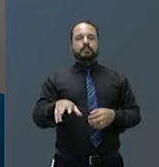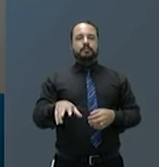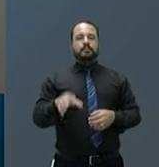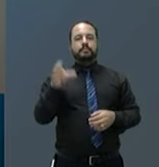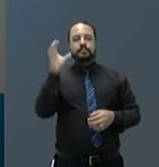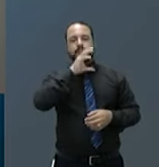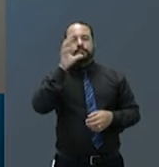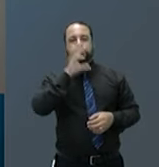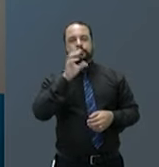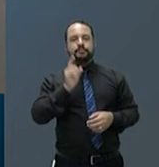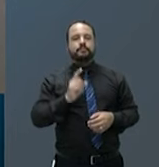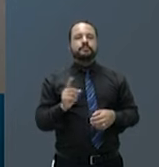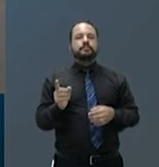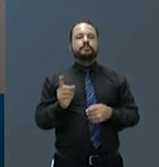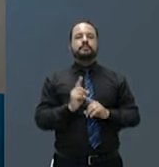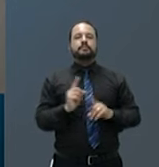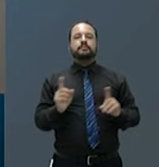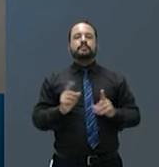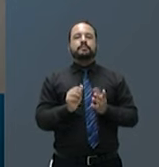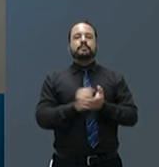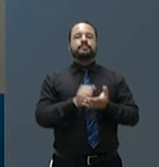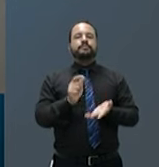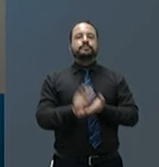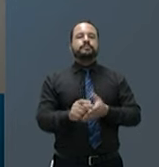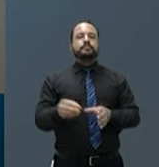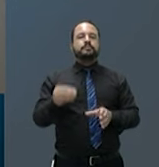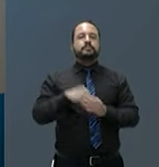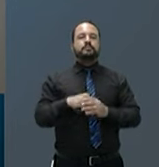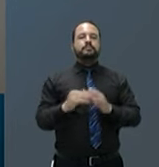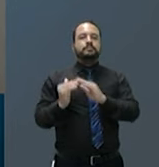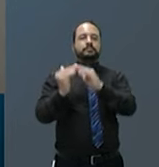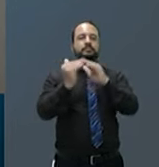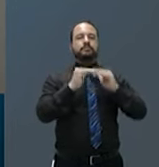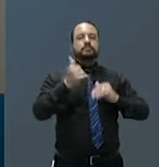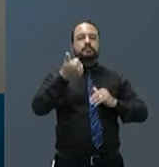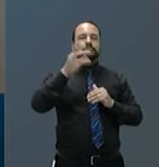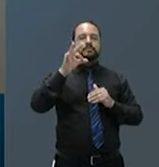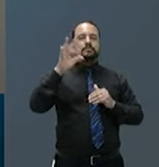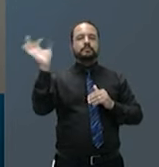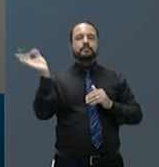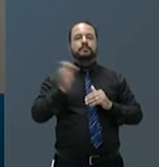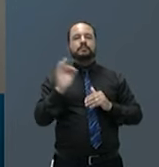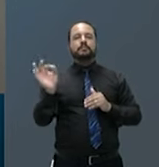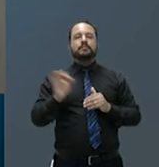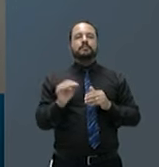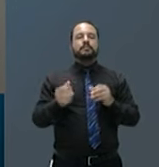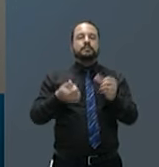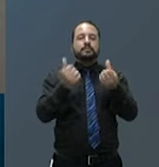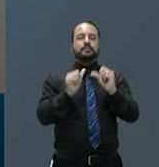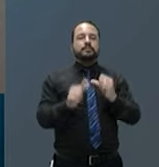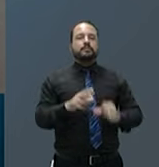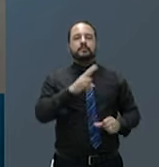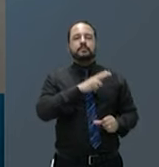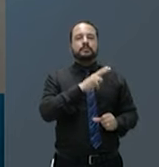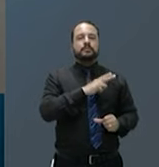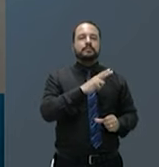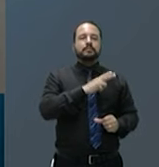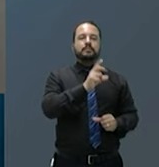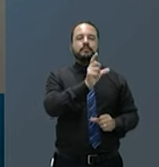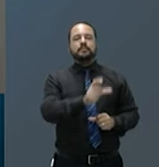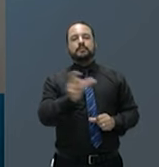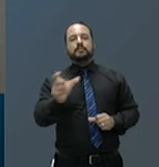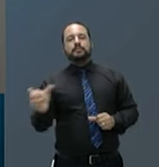nos casos de improvimento do agravo por votação unânime, exigindo-se uma análise individual do caso concreto por decisão